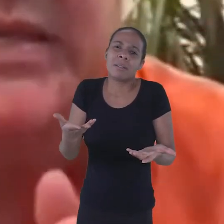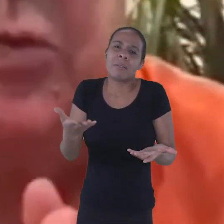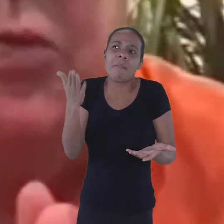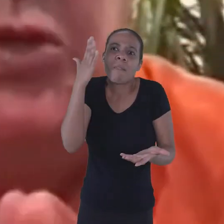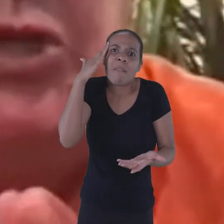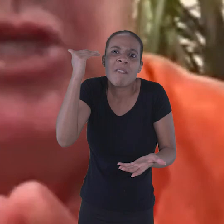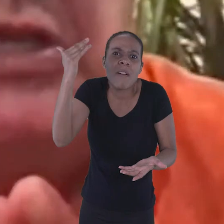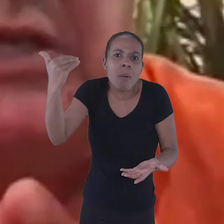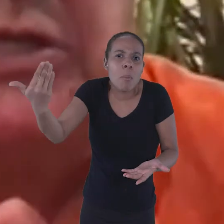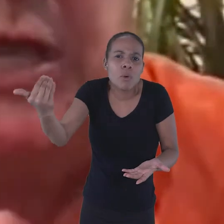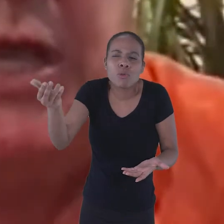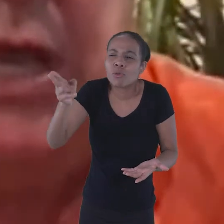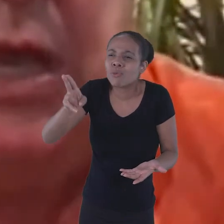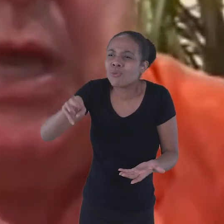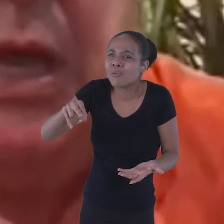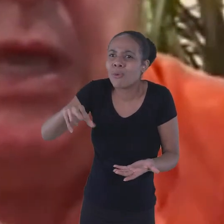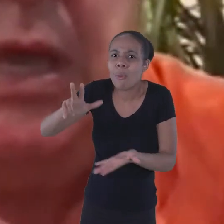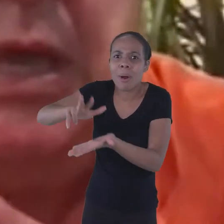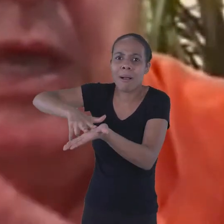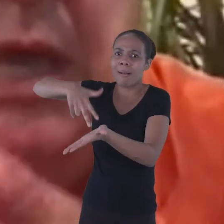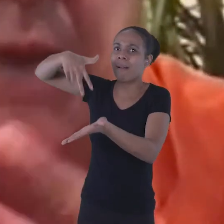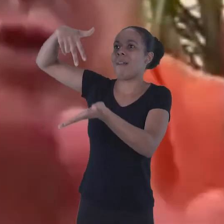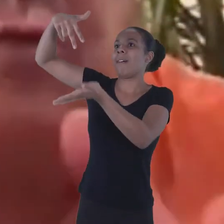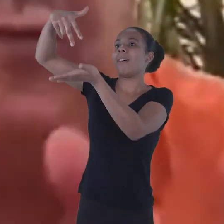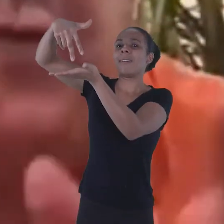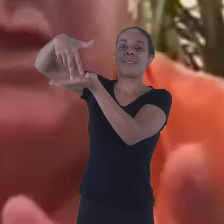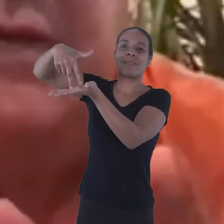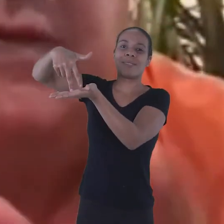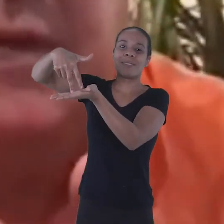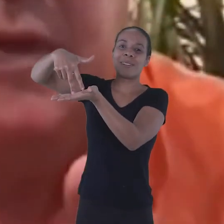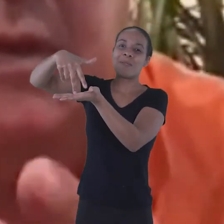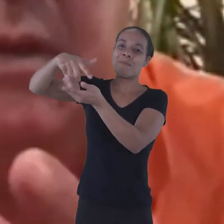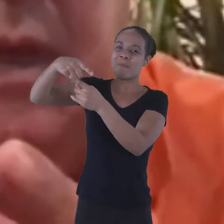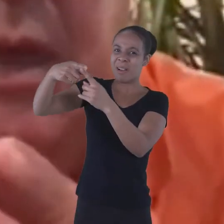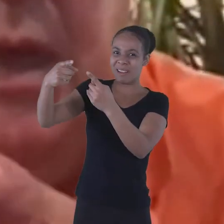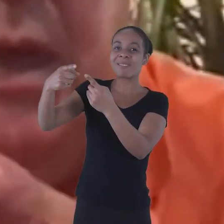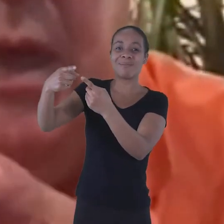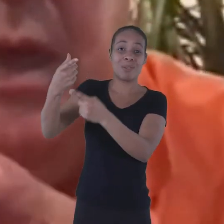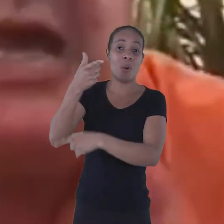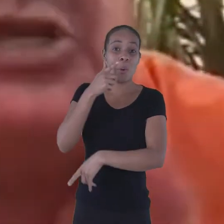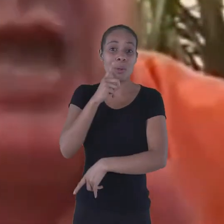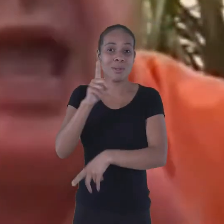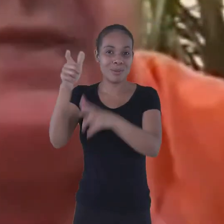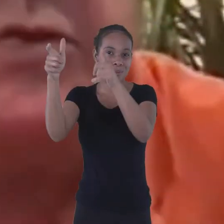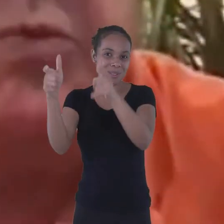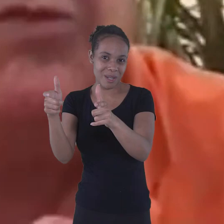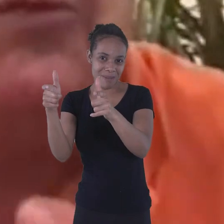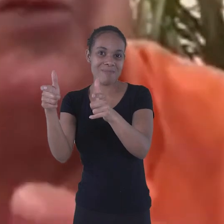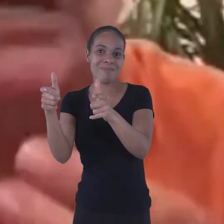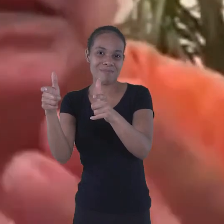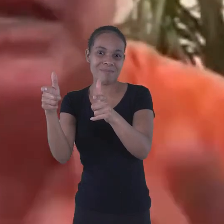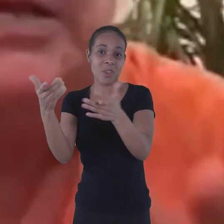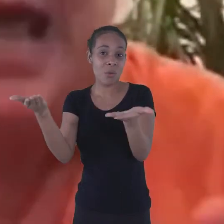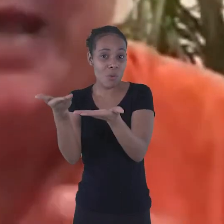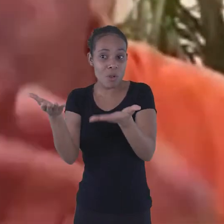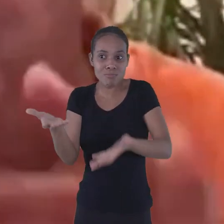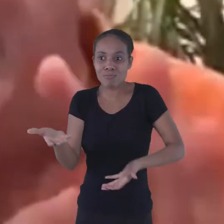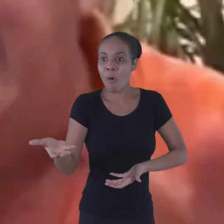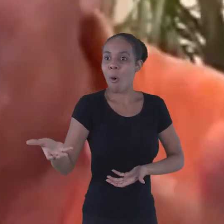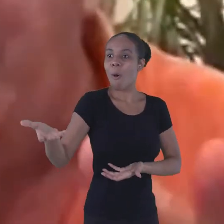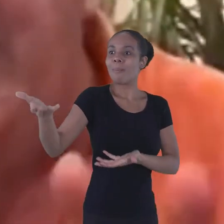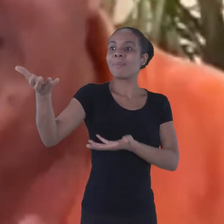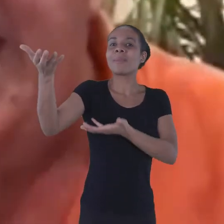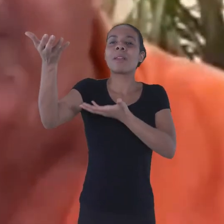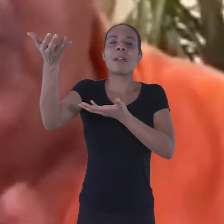mas elas são tidas e absolvidas e homenageadas como se fossem grandes talentos,